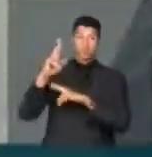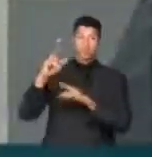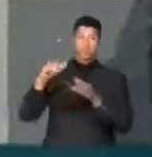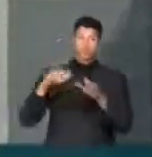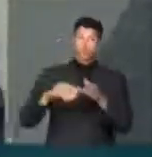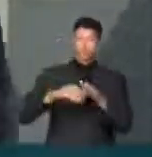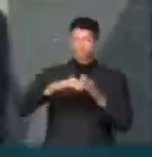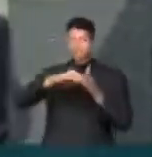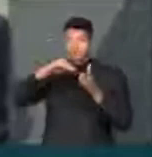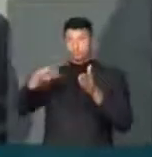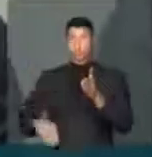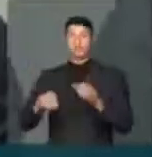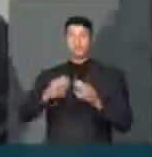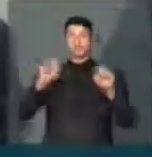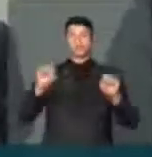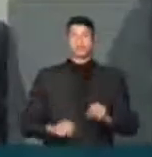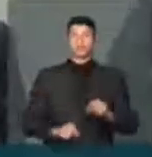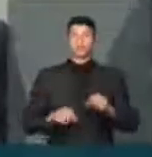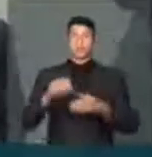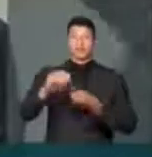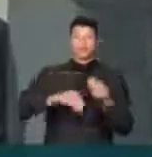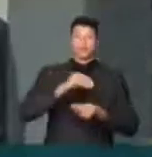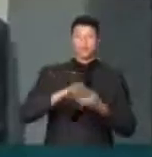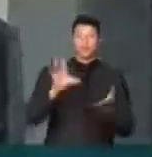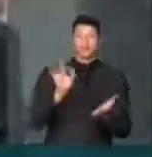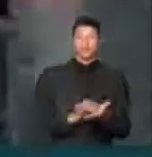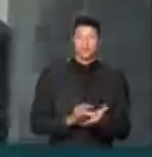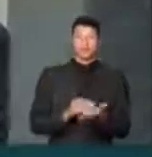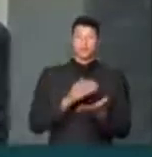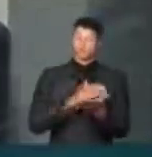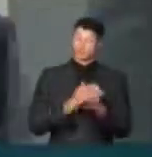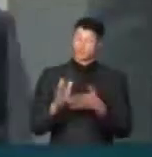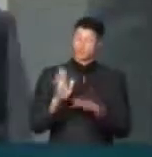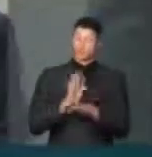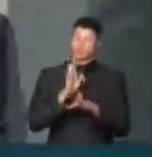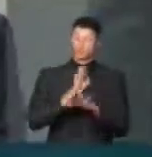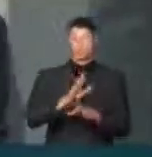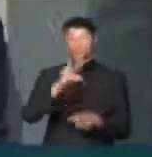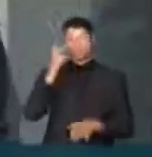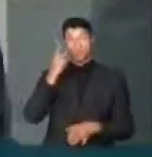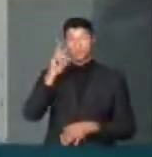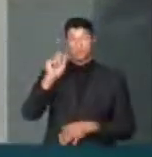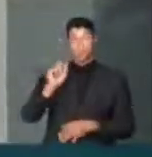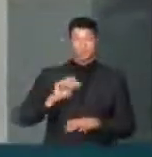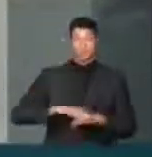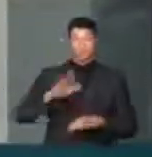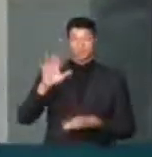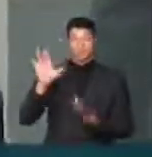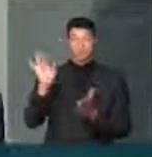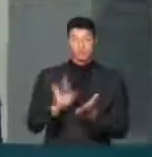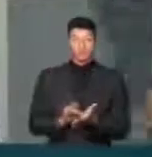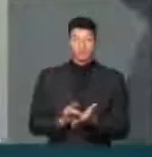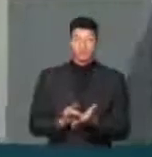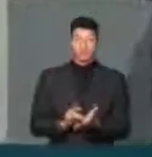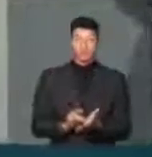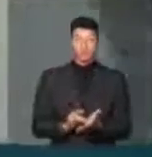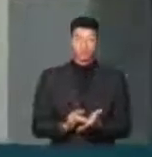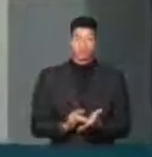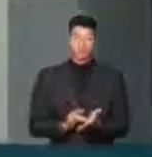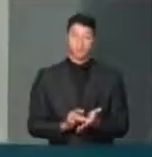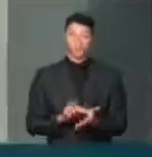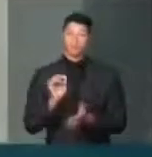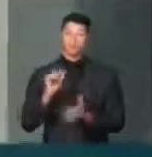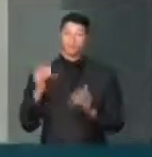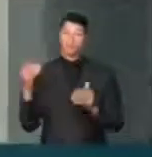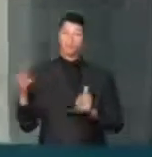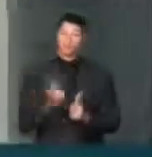de fora, num sistema em lista puro, acabou contribuindo para que mais eficientemente a